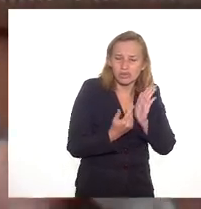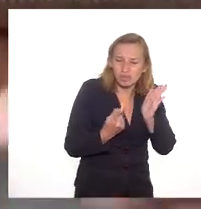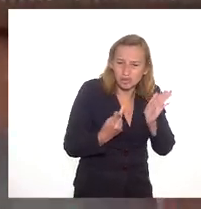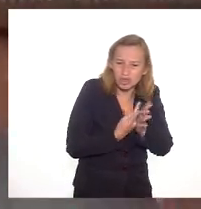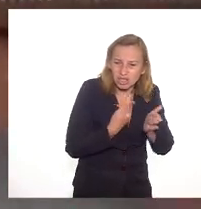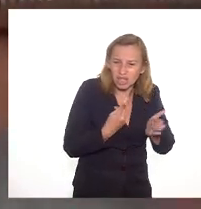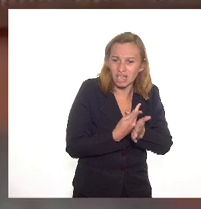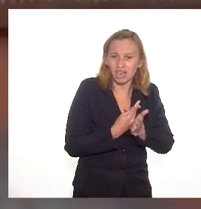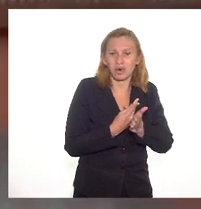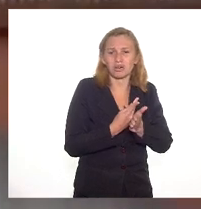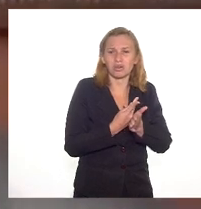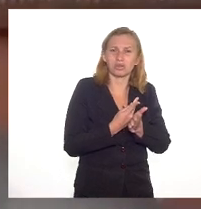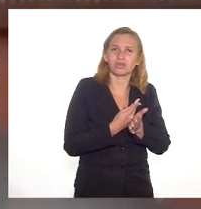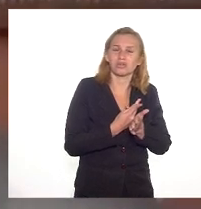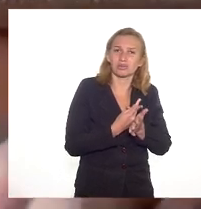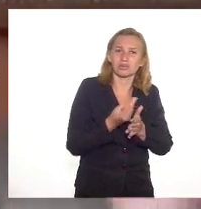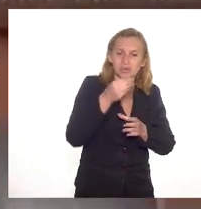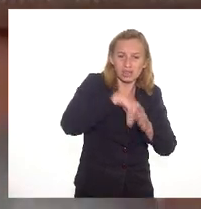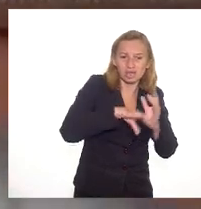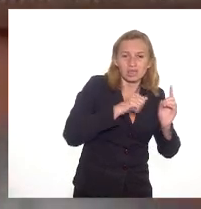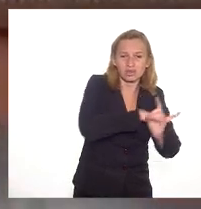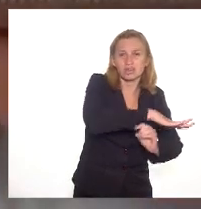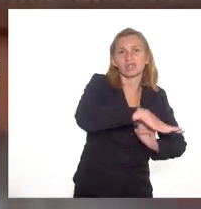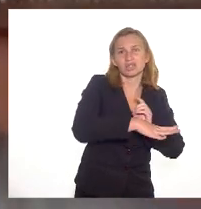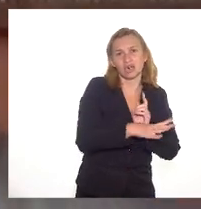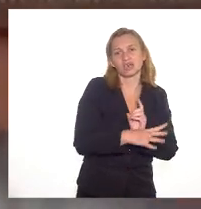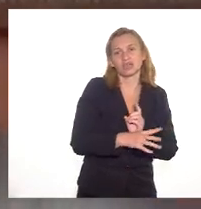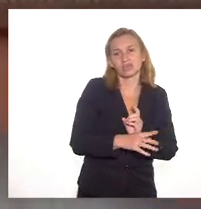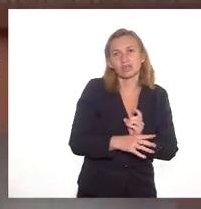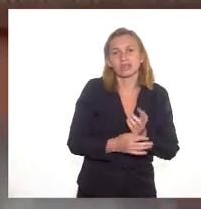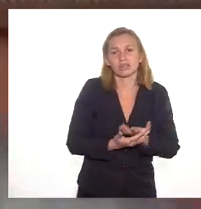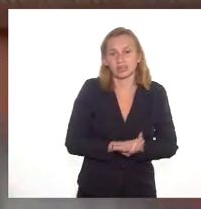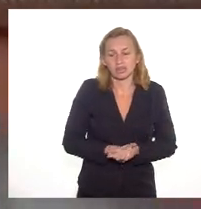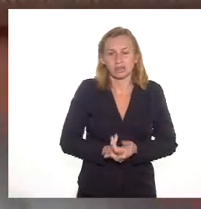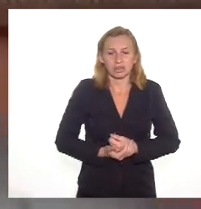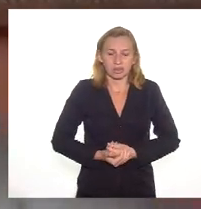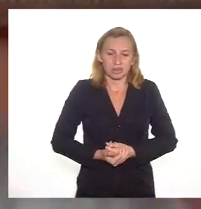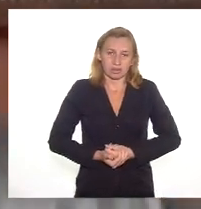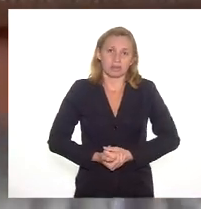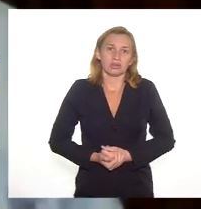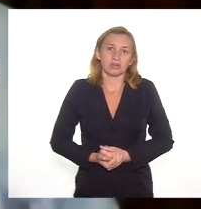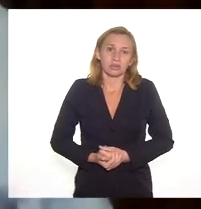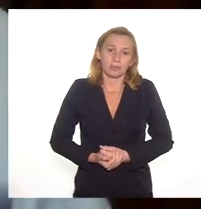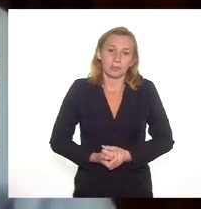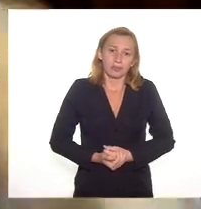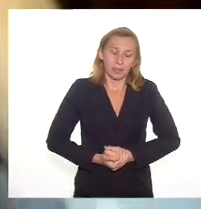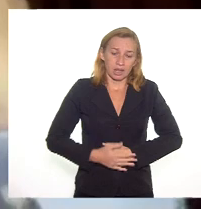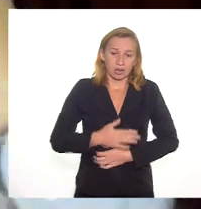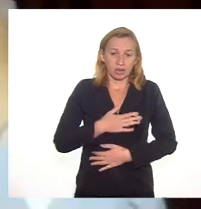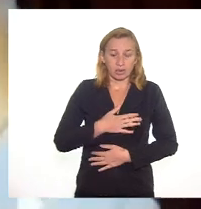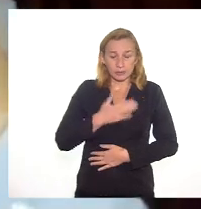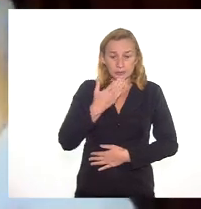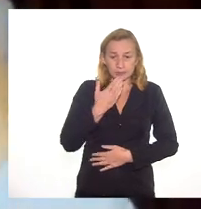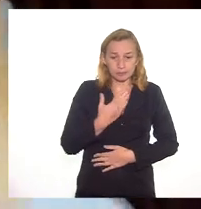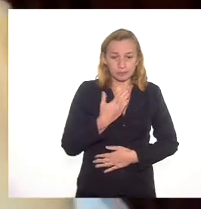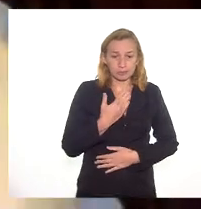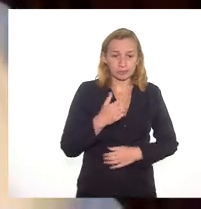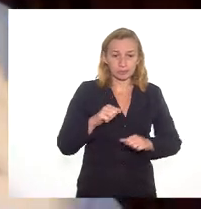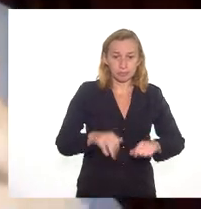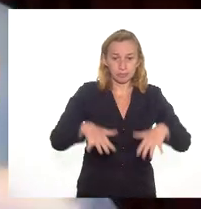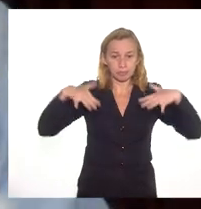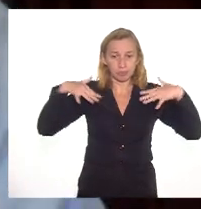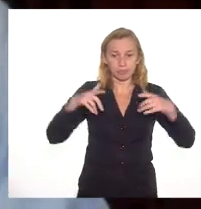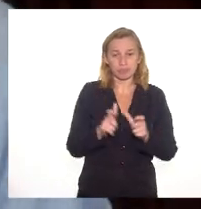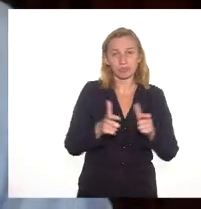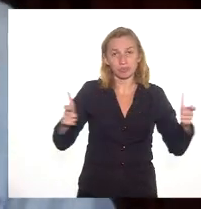de anomia social em relação a esse tema. Assim, é exatamente o que você falou. Eu sugeriria uma plenária grande